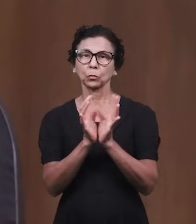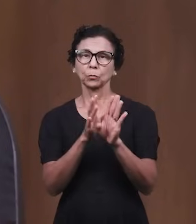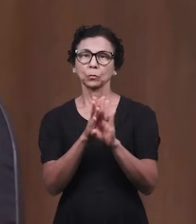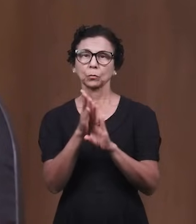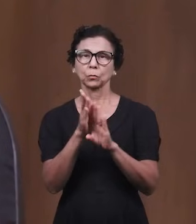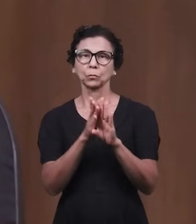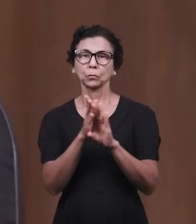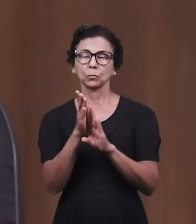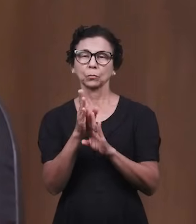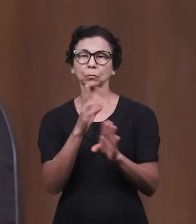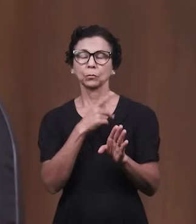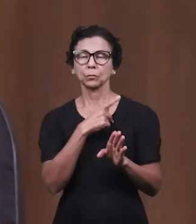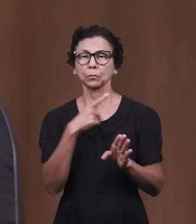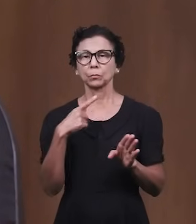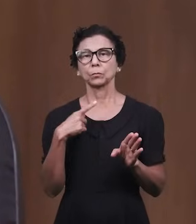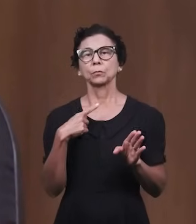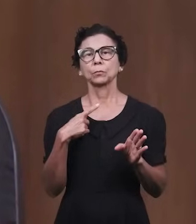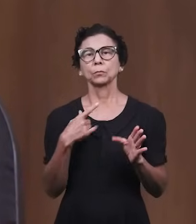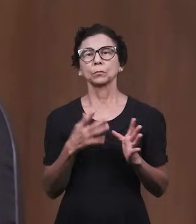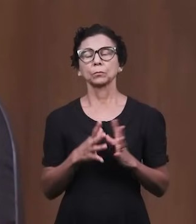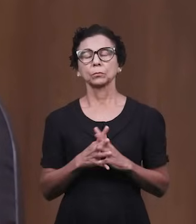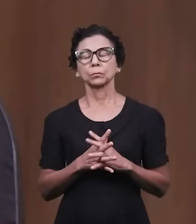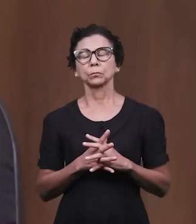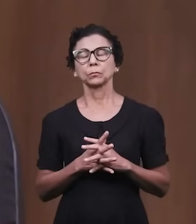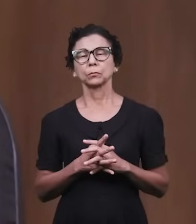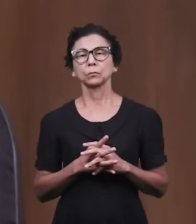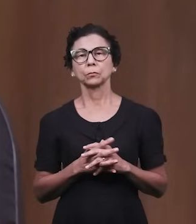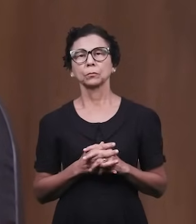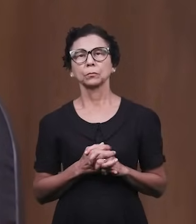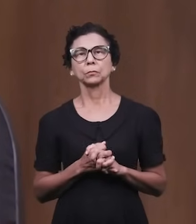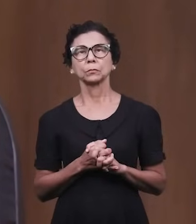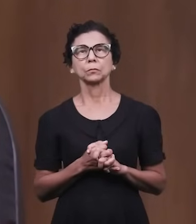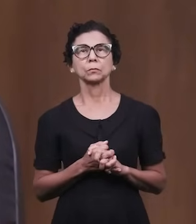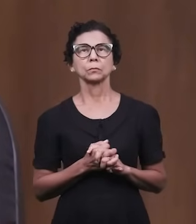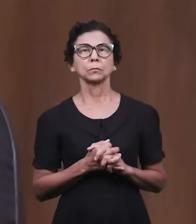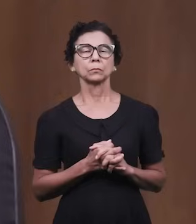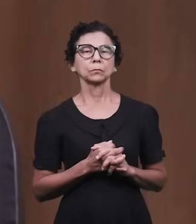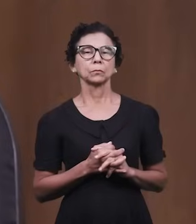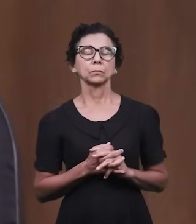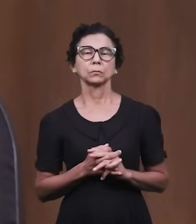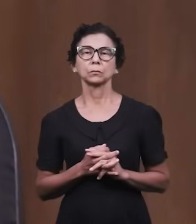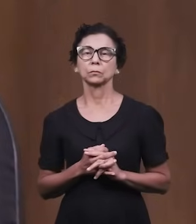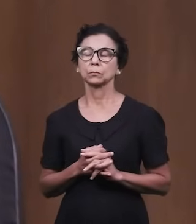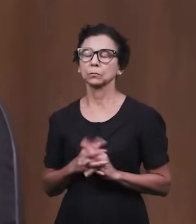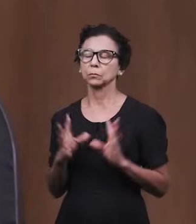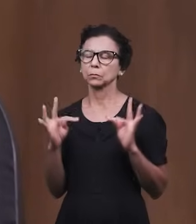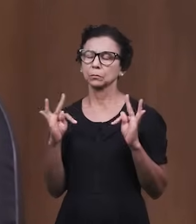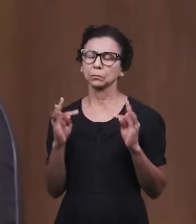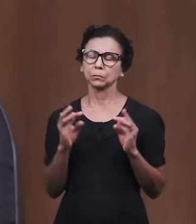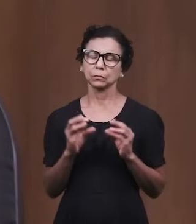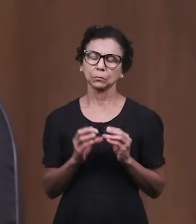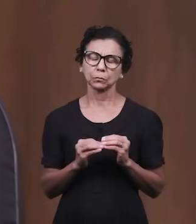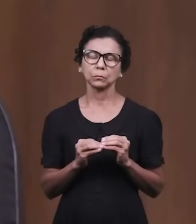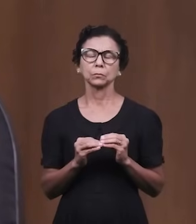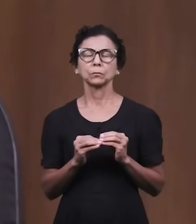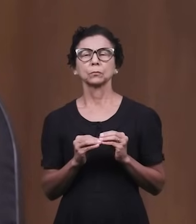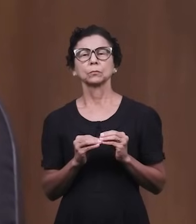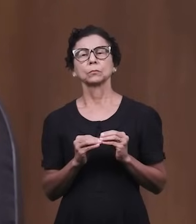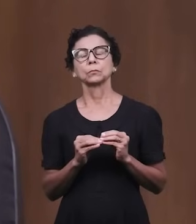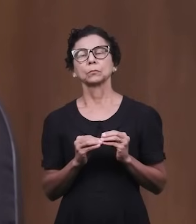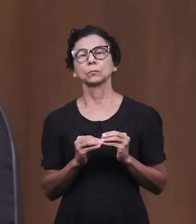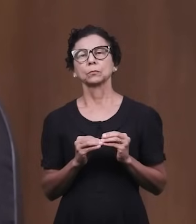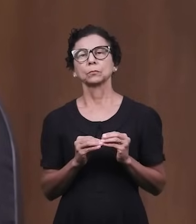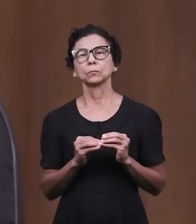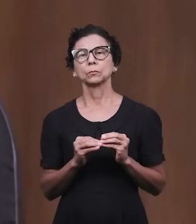de conselho presbiteral, para que todas as decisões sejam passadas por isso,